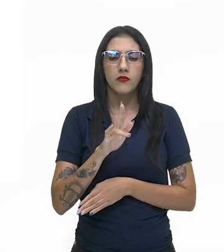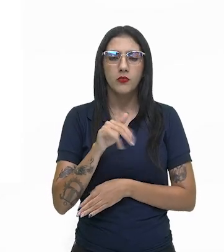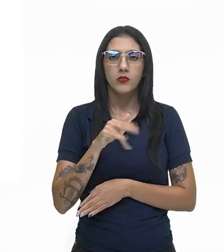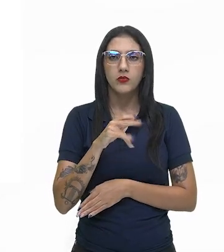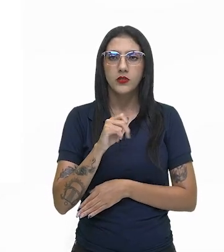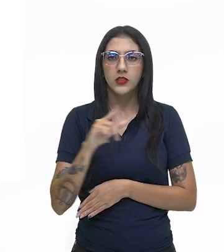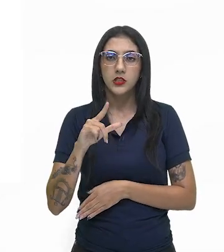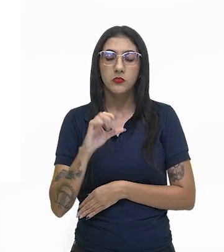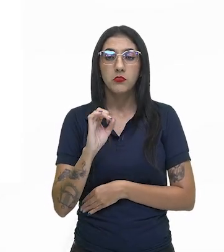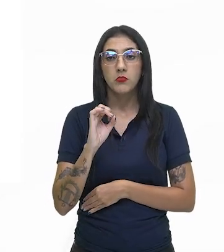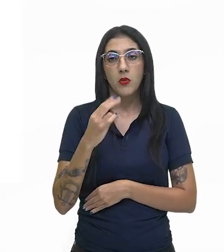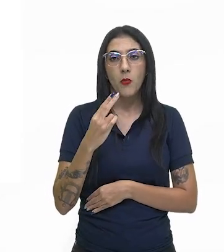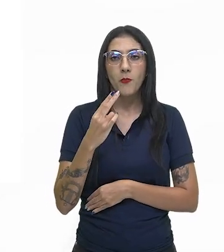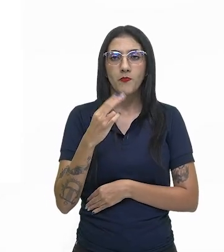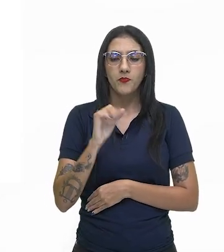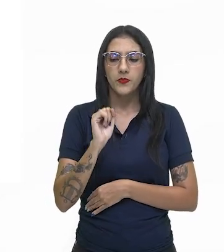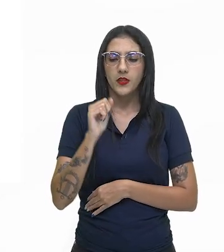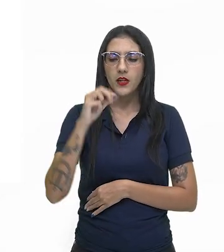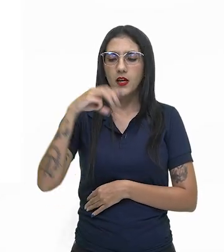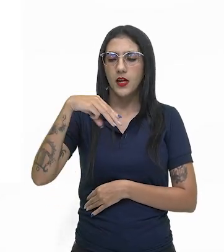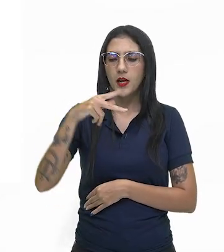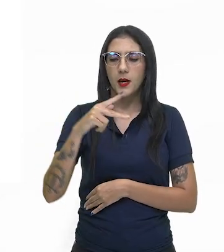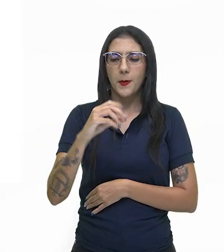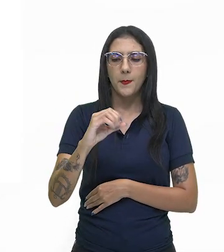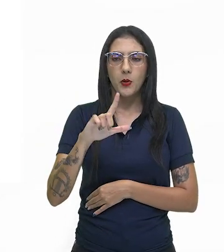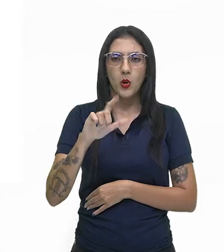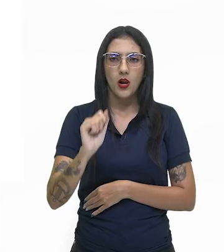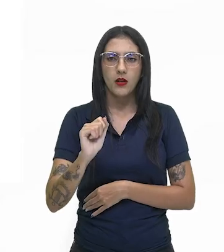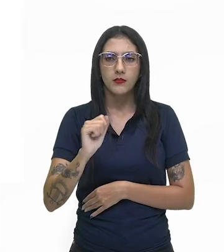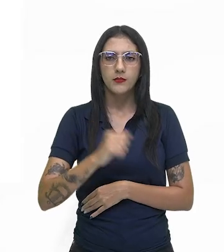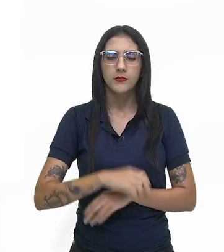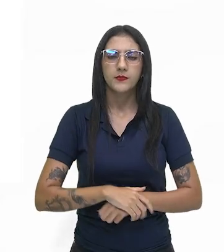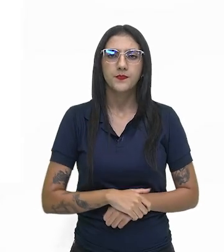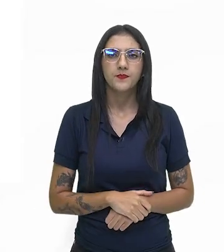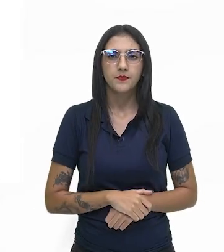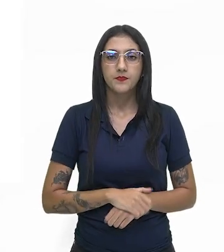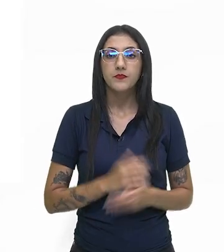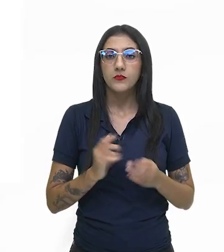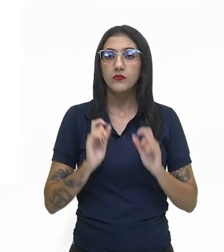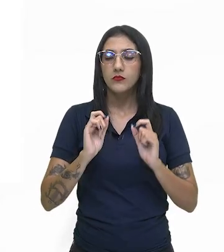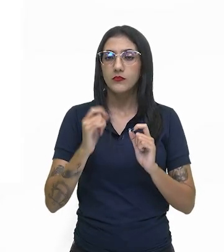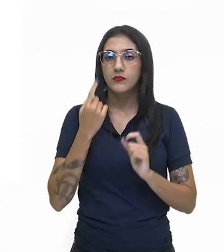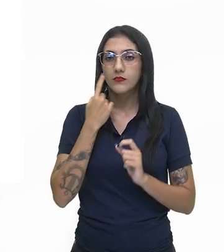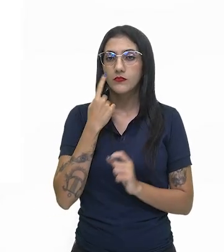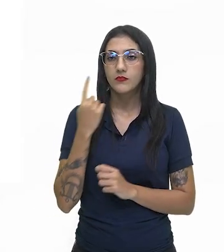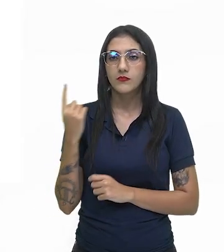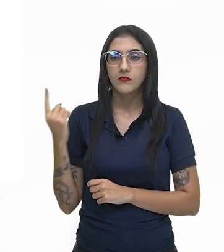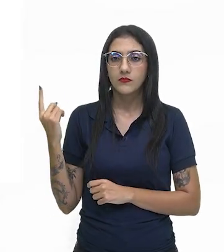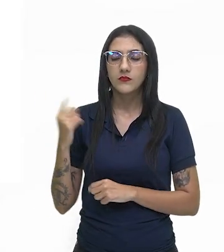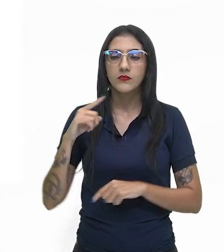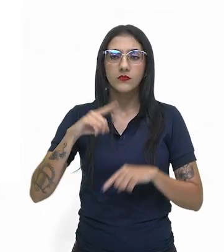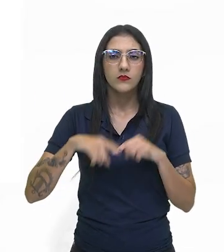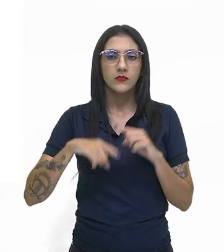ou ampola de decantação. O que vai acontecer? Eu vou abrir aqui, ó,